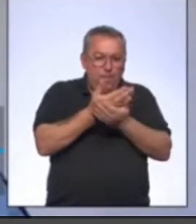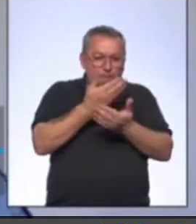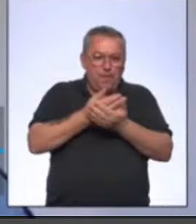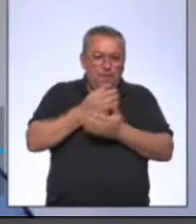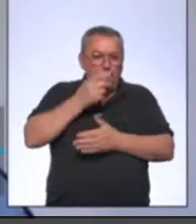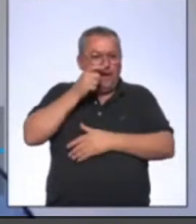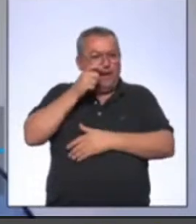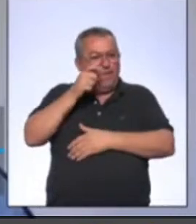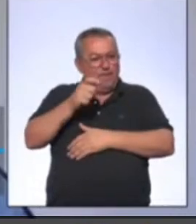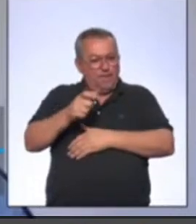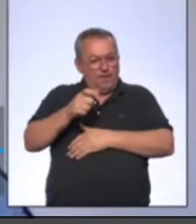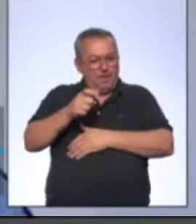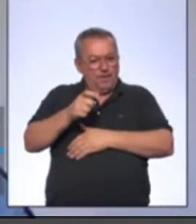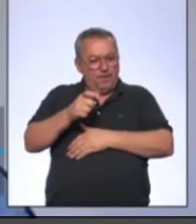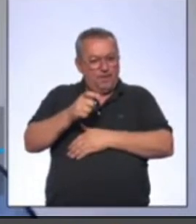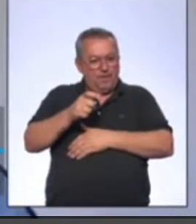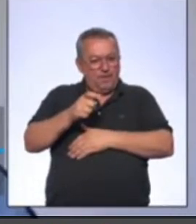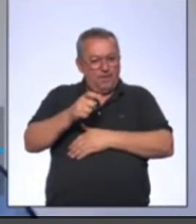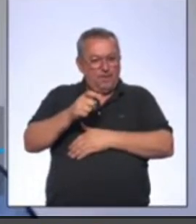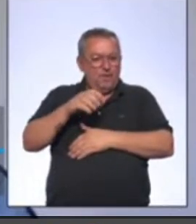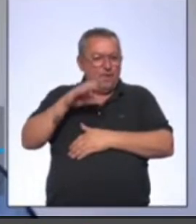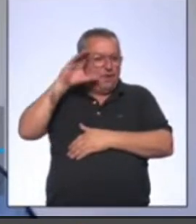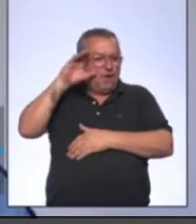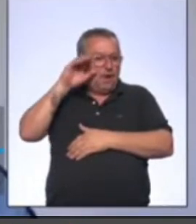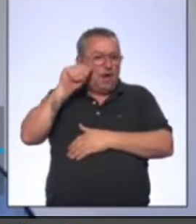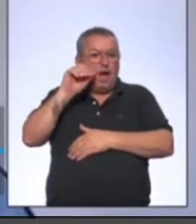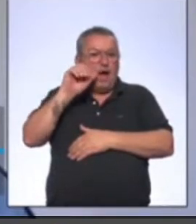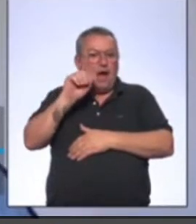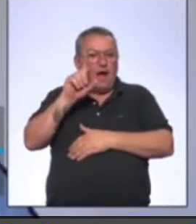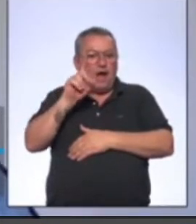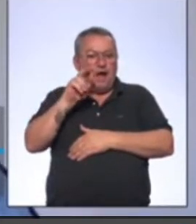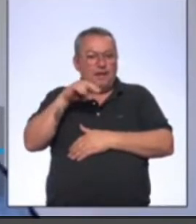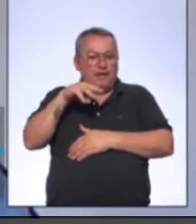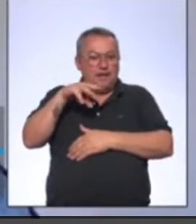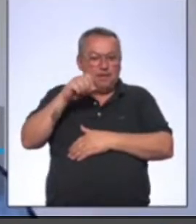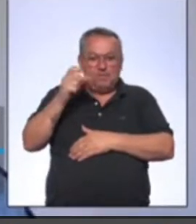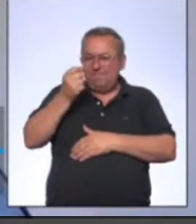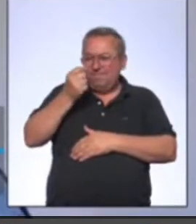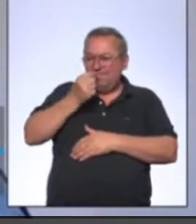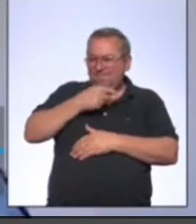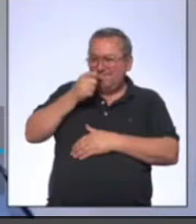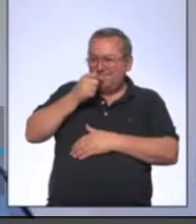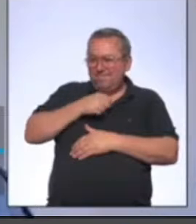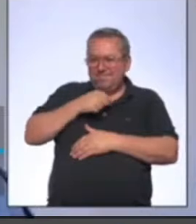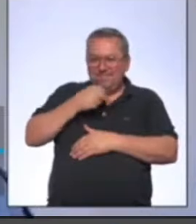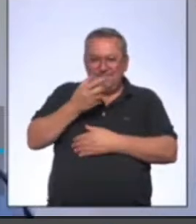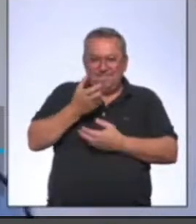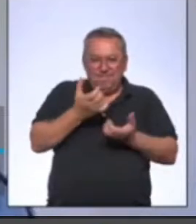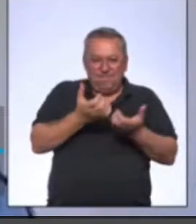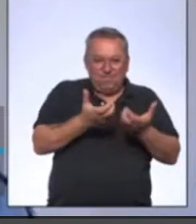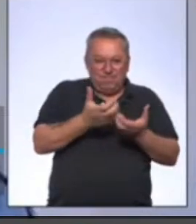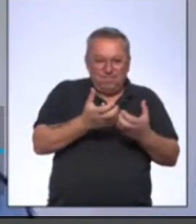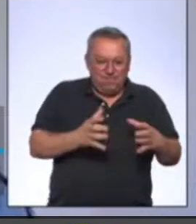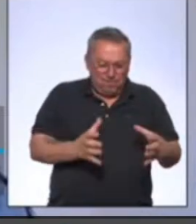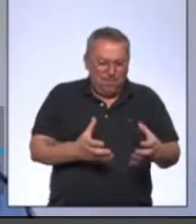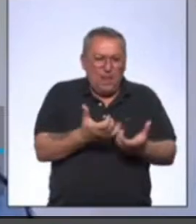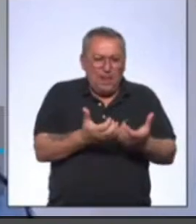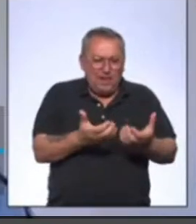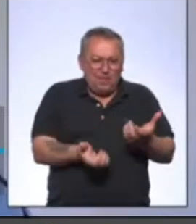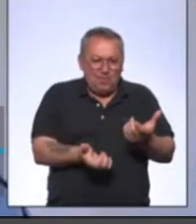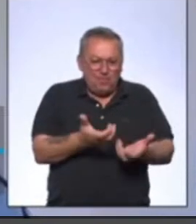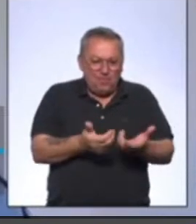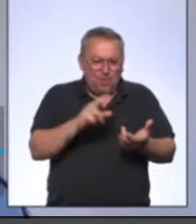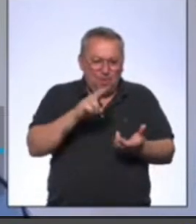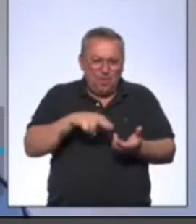lá o Adriano, engraçadinho do Adriano, colocando foguinho na lixeira, olha que legal, né?